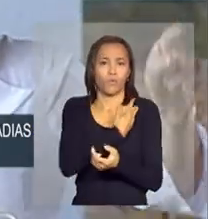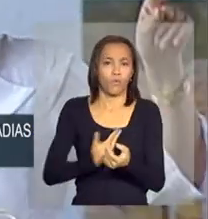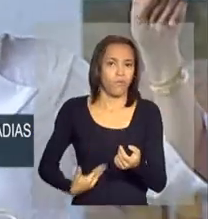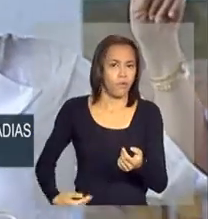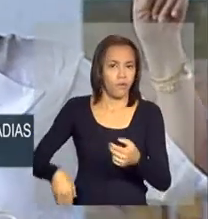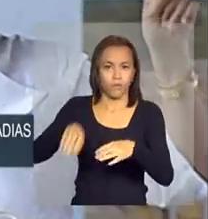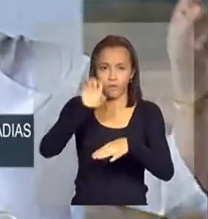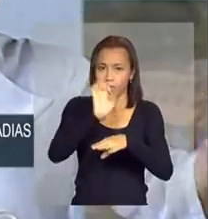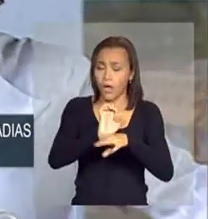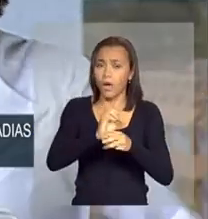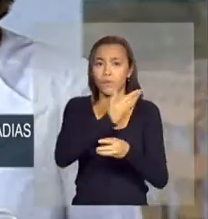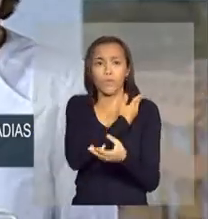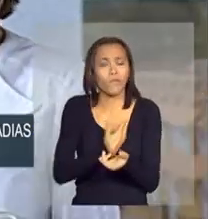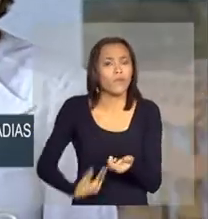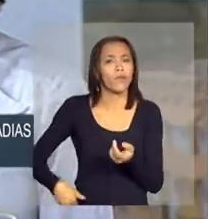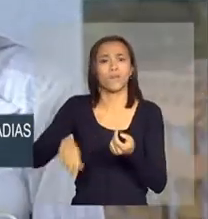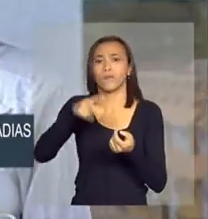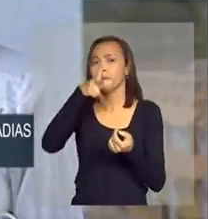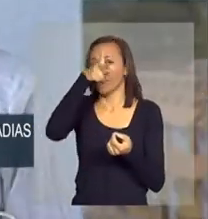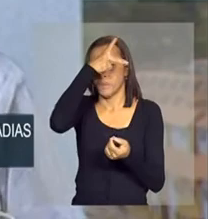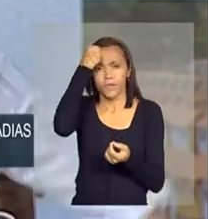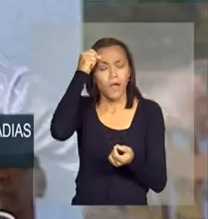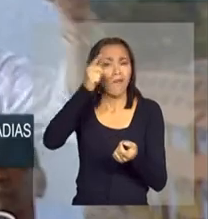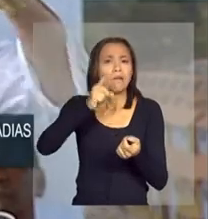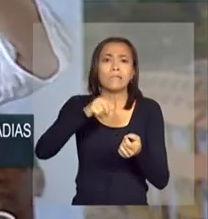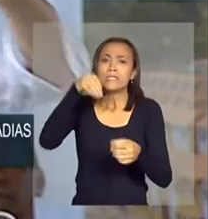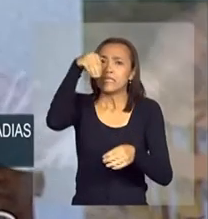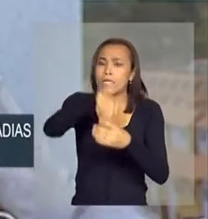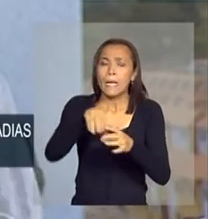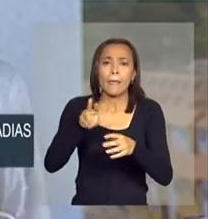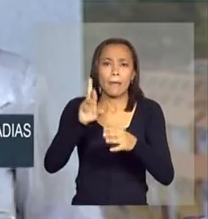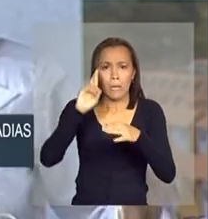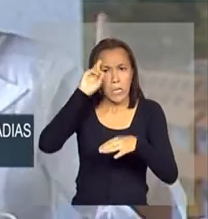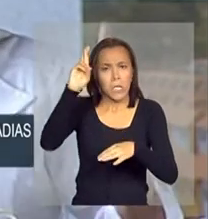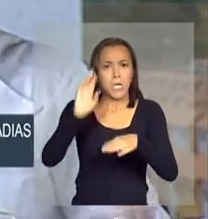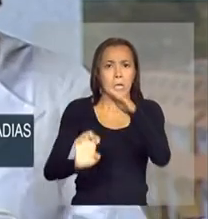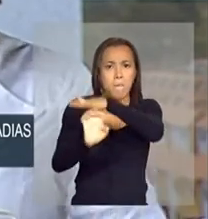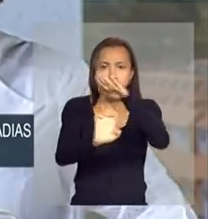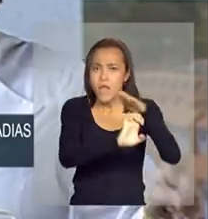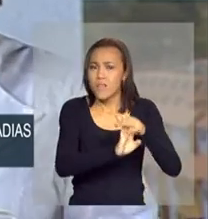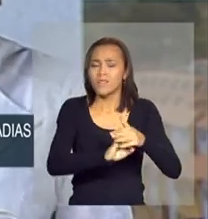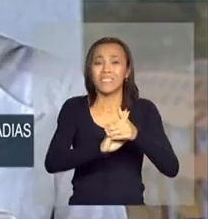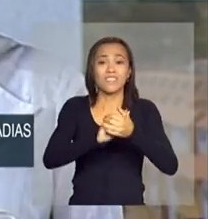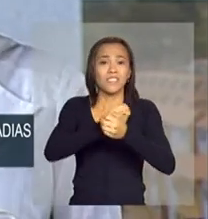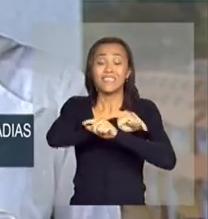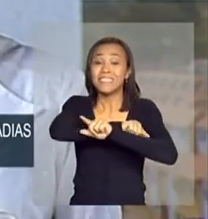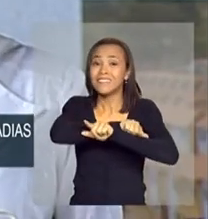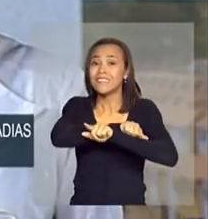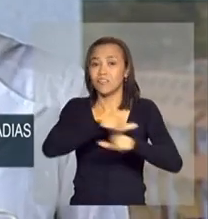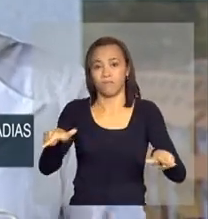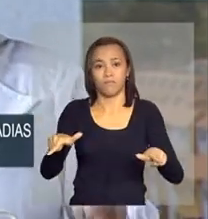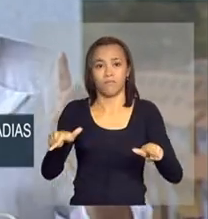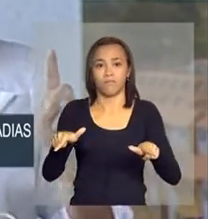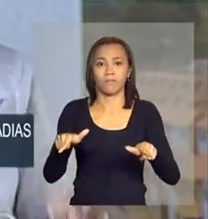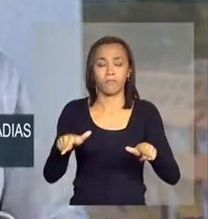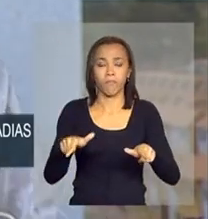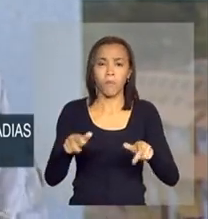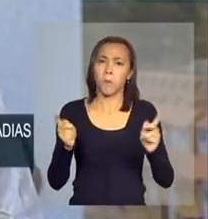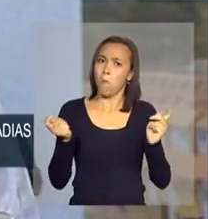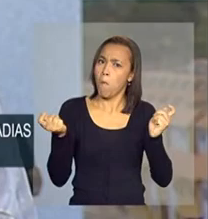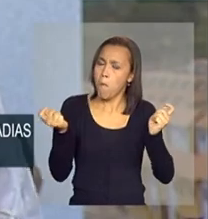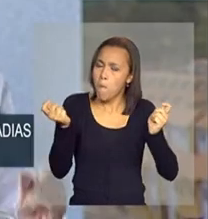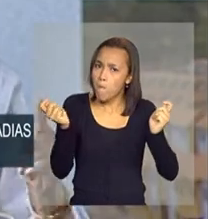nem no governo Municipal nem na empresa nem lugar nenhum em canto nenhum Você